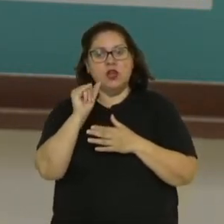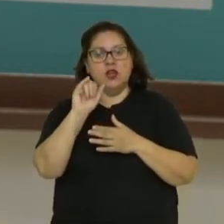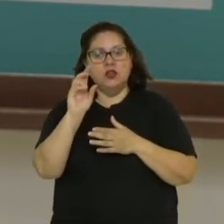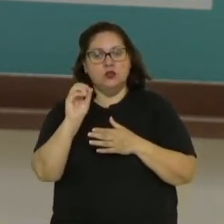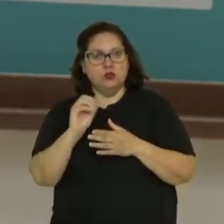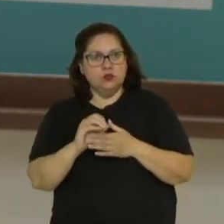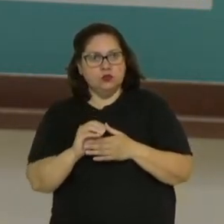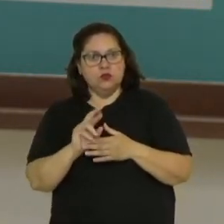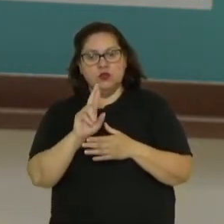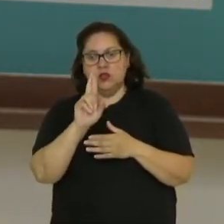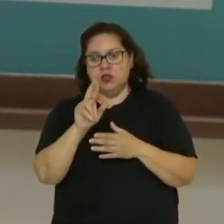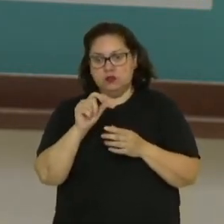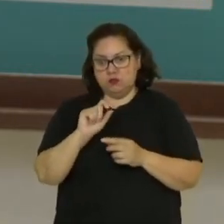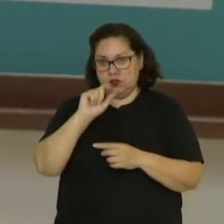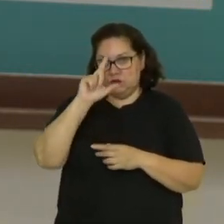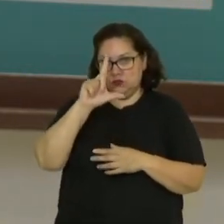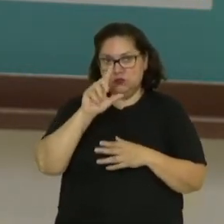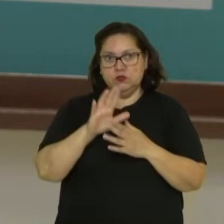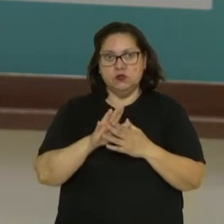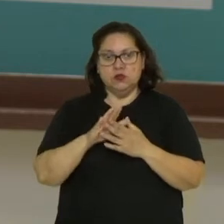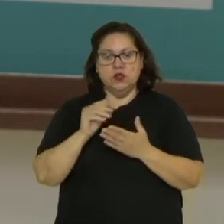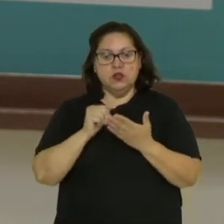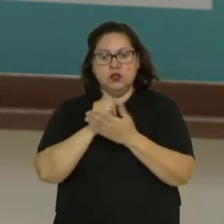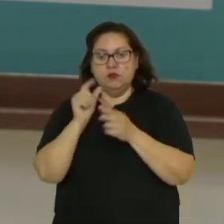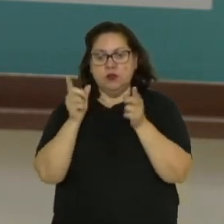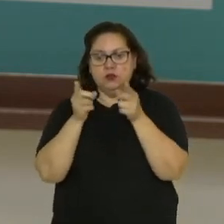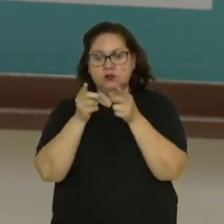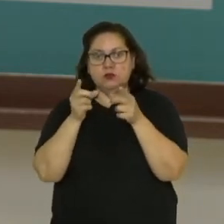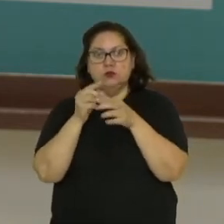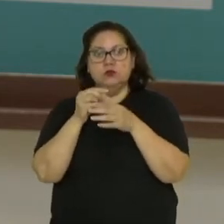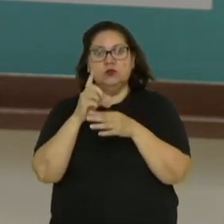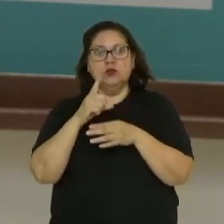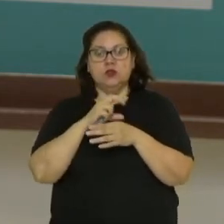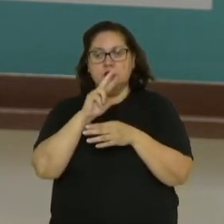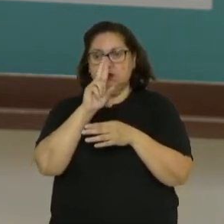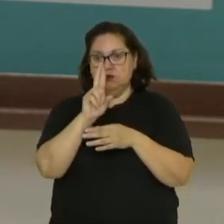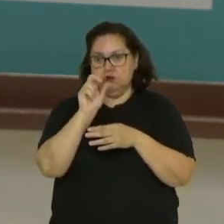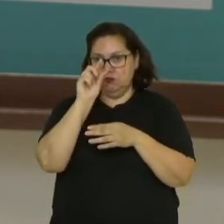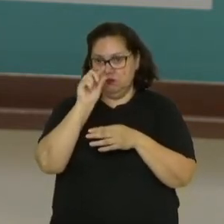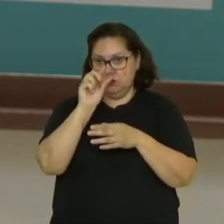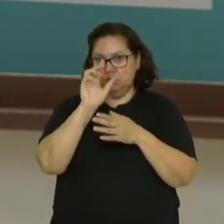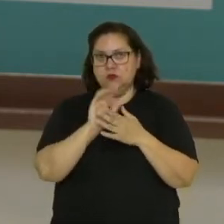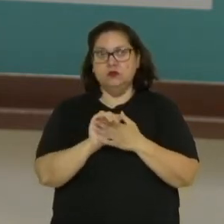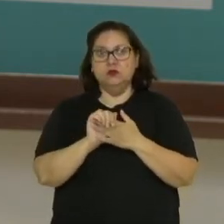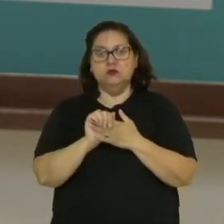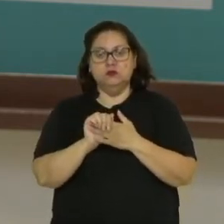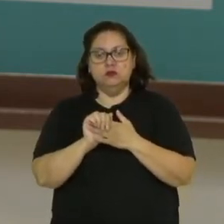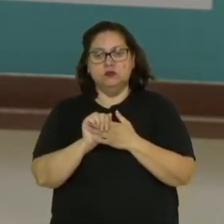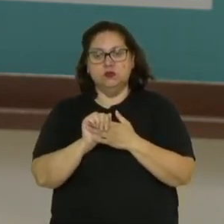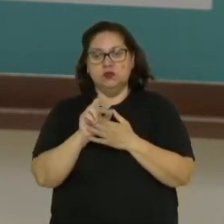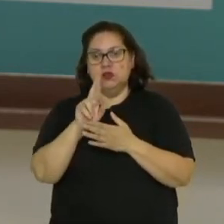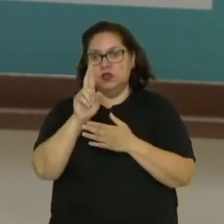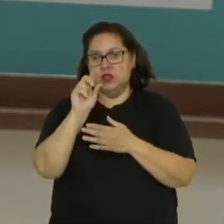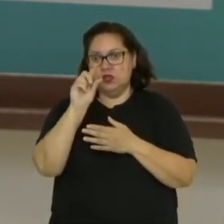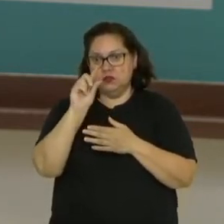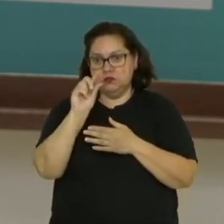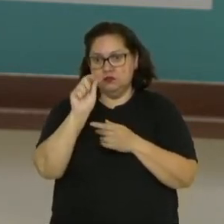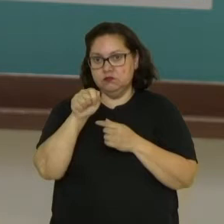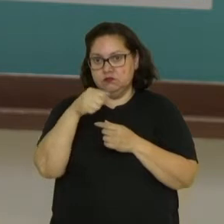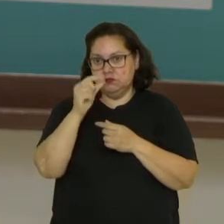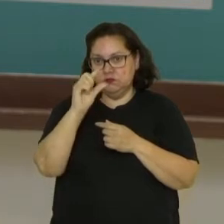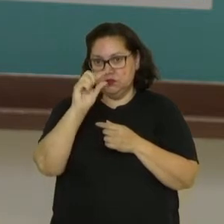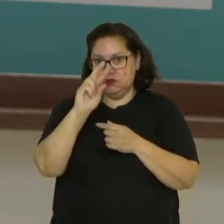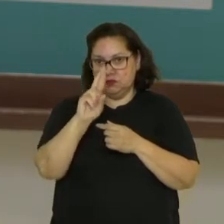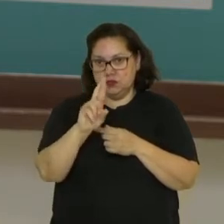eu estou chamando de R maiúsculo. Na base menor, que eu vou ter um R menor, que nós estamos simbolizando como